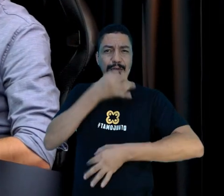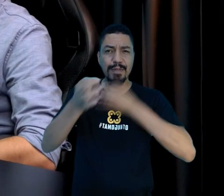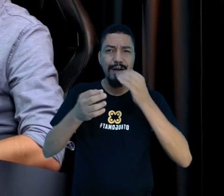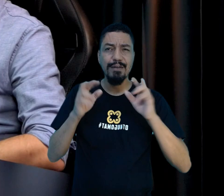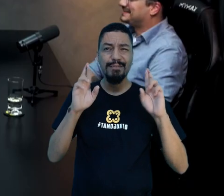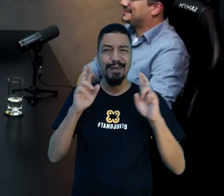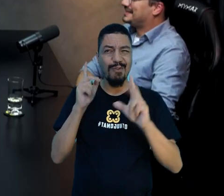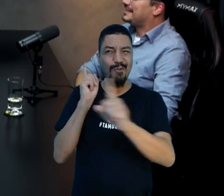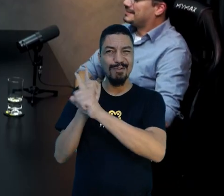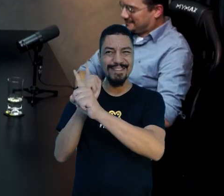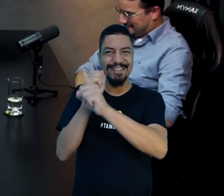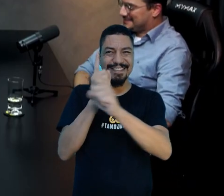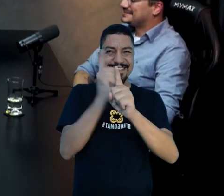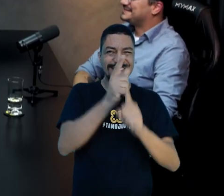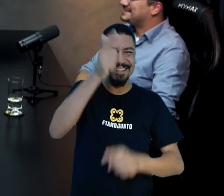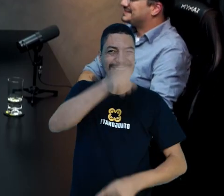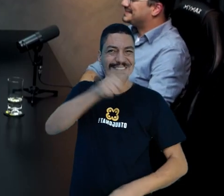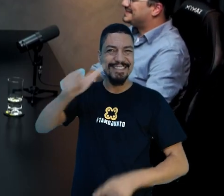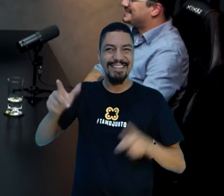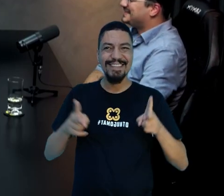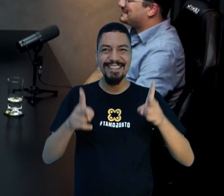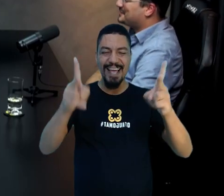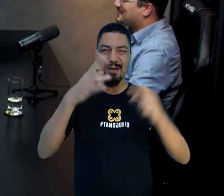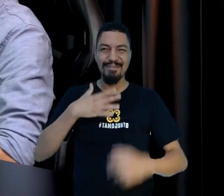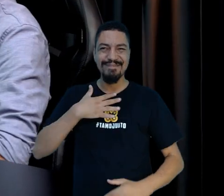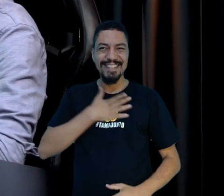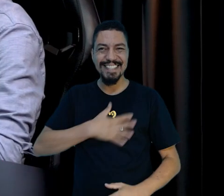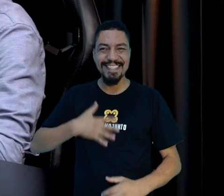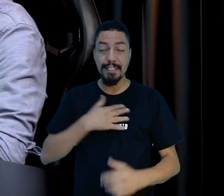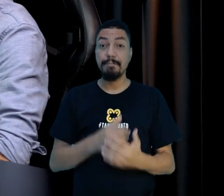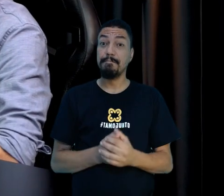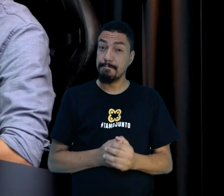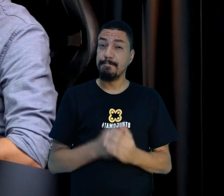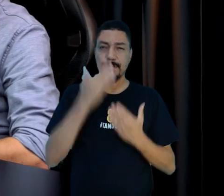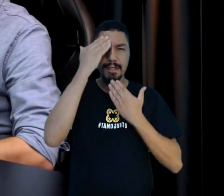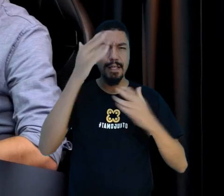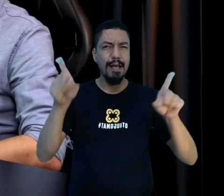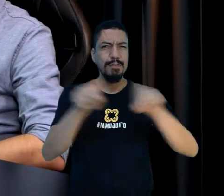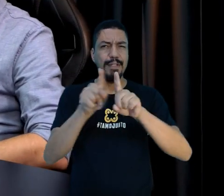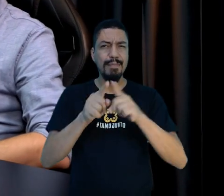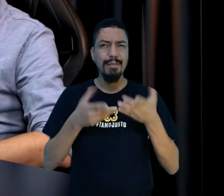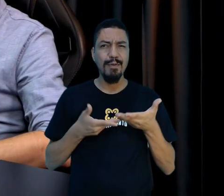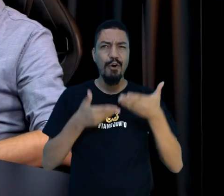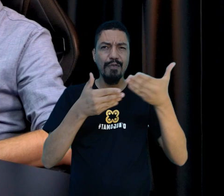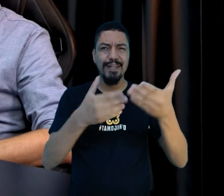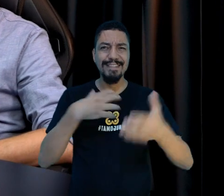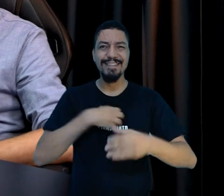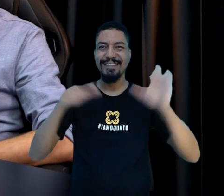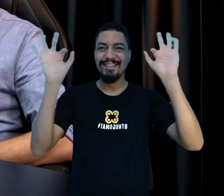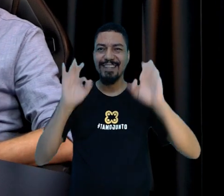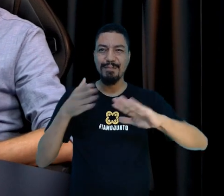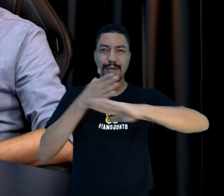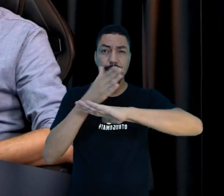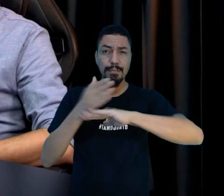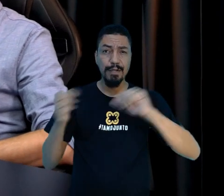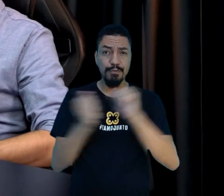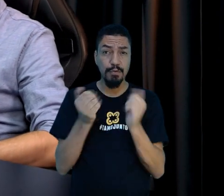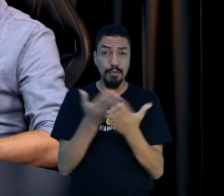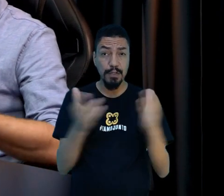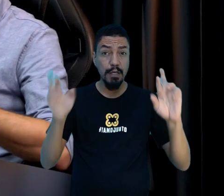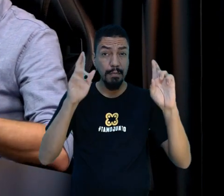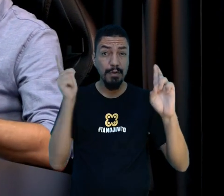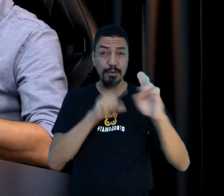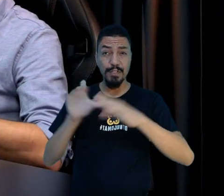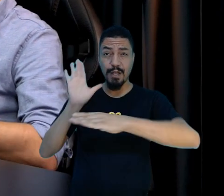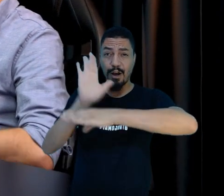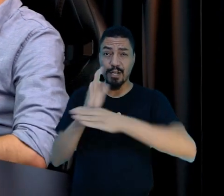que nossos caminhos profissionais tenham se cruzado novamente. Sim, muito bom, muito bom. Eu queria agradecer também o convite, muito feliz de estar aqui. Eu espero